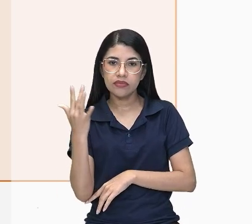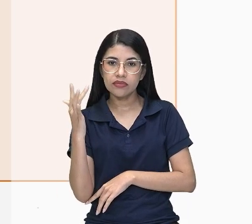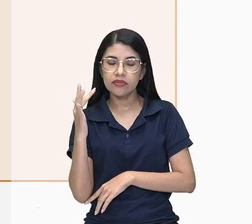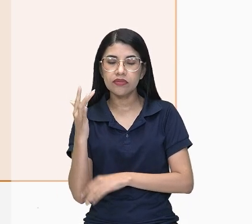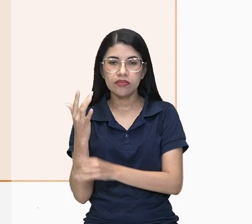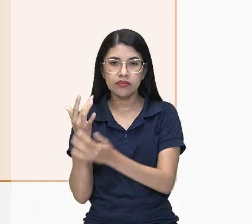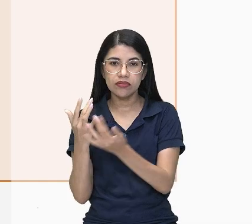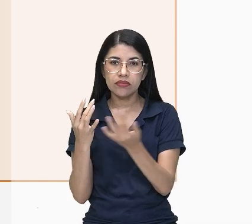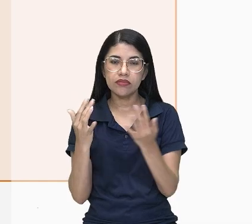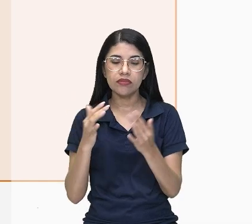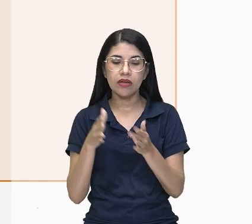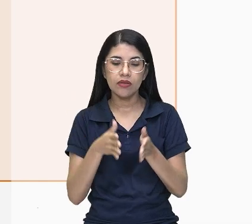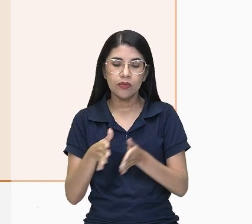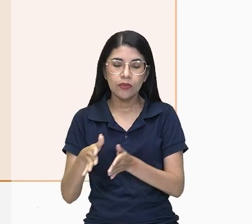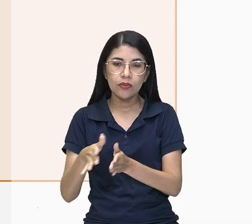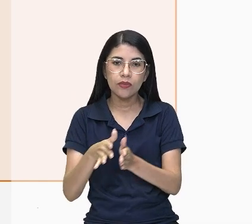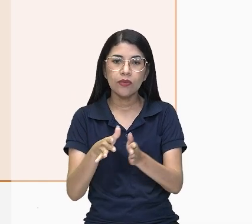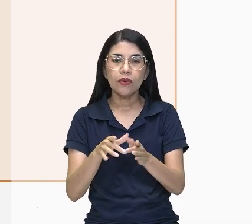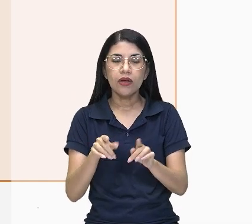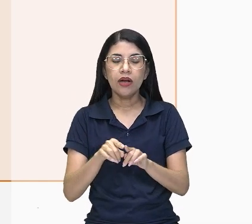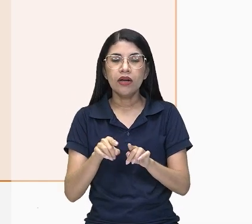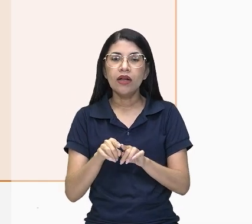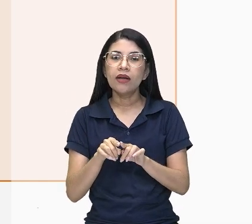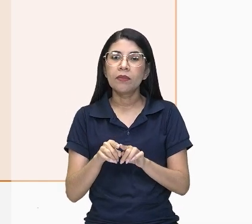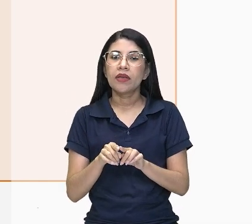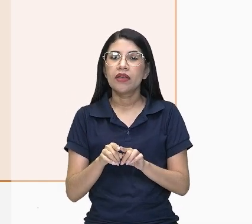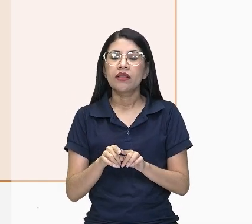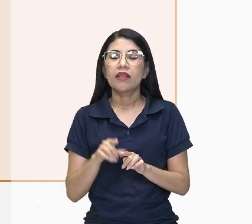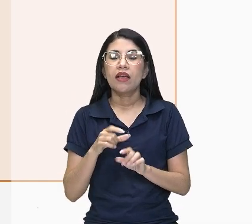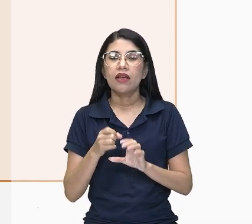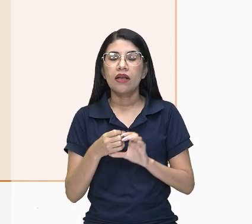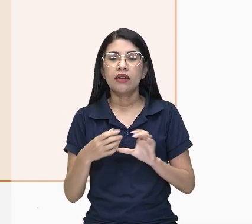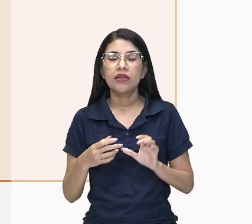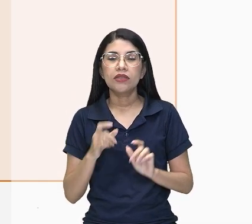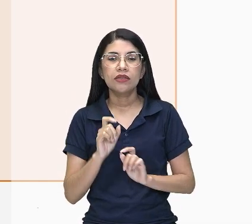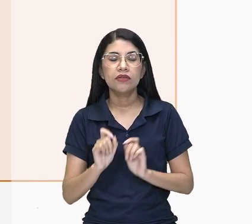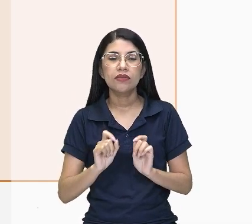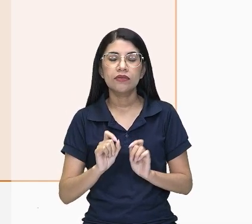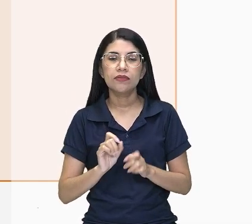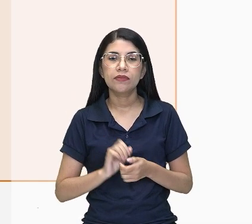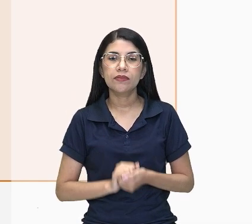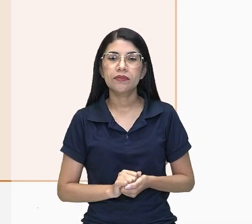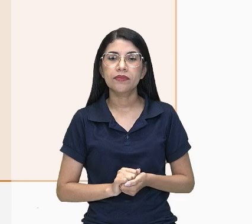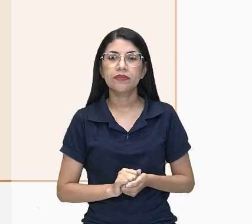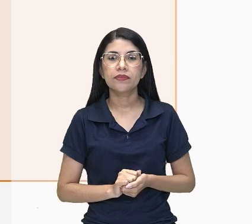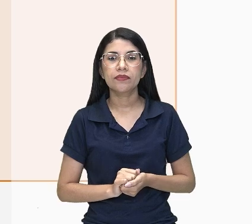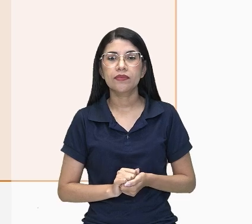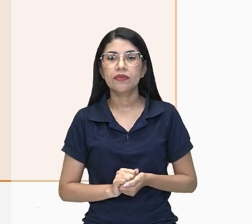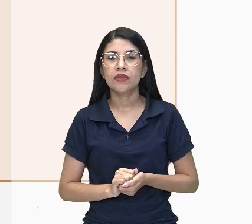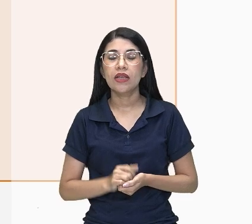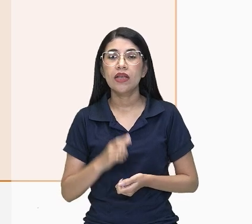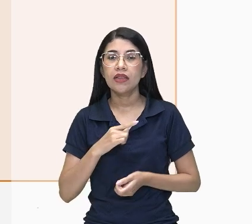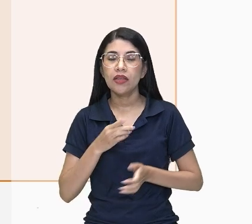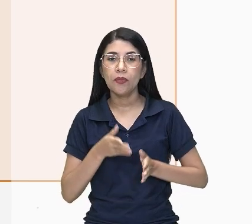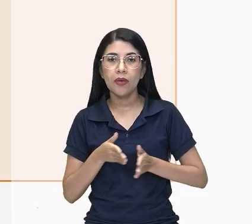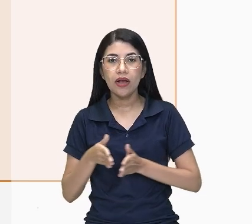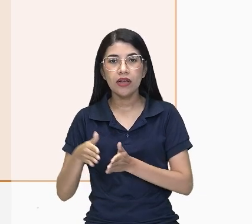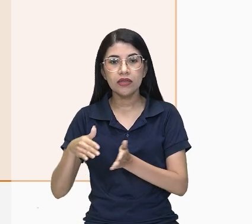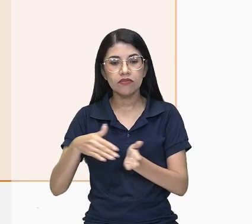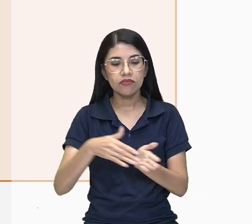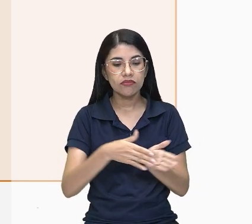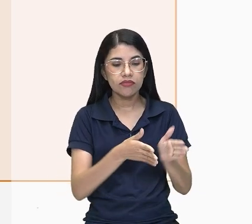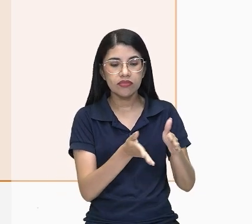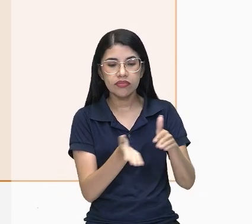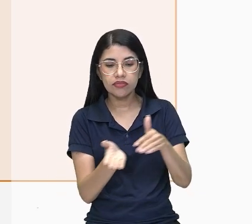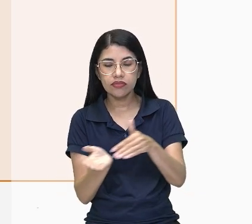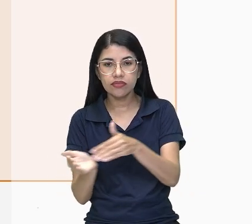ciliar. E esses canais meandrantes, eles têm como característica principal que eles apresentam curvas sinuosas